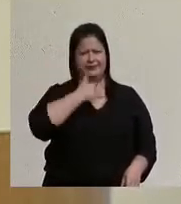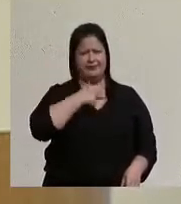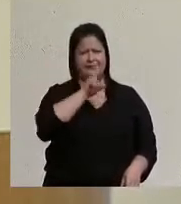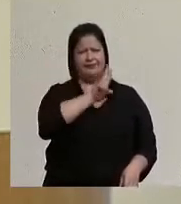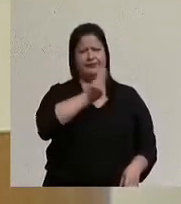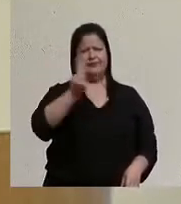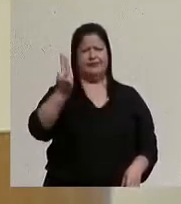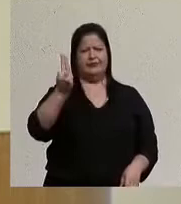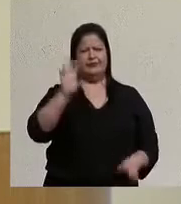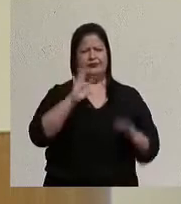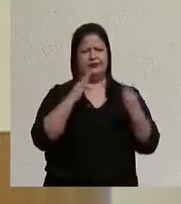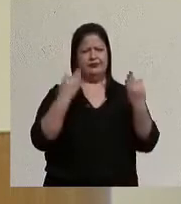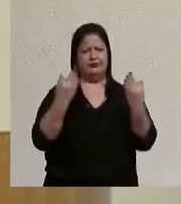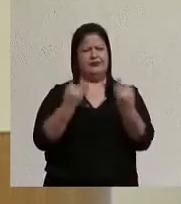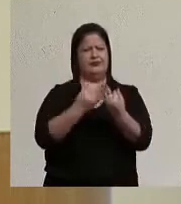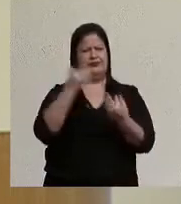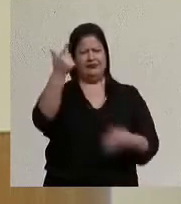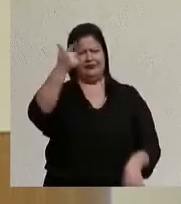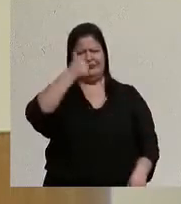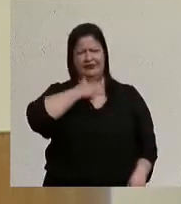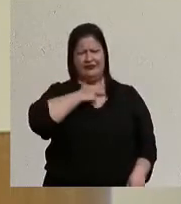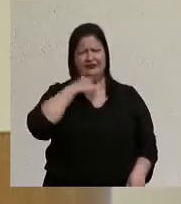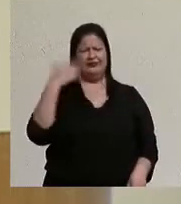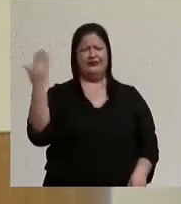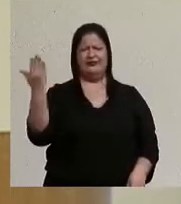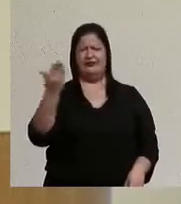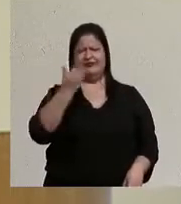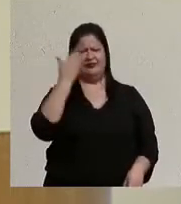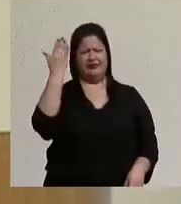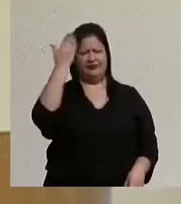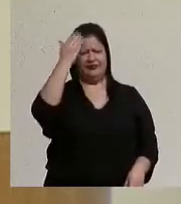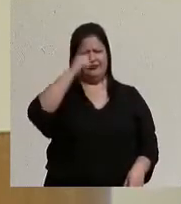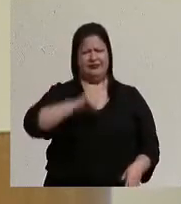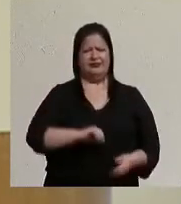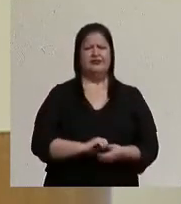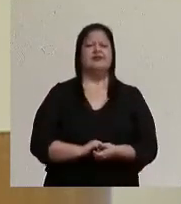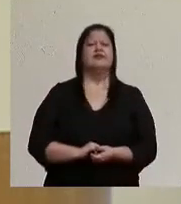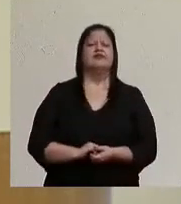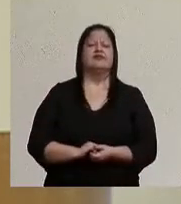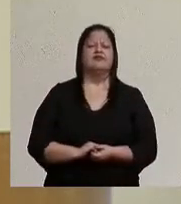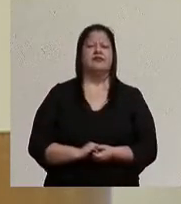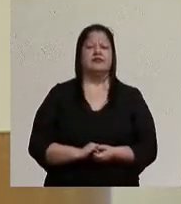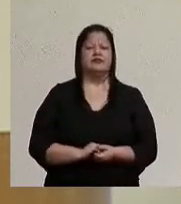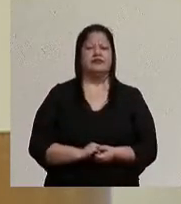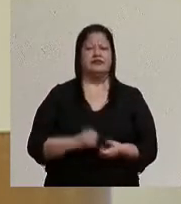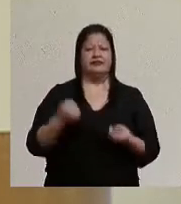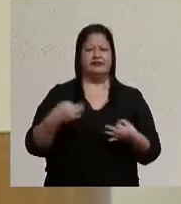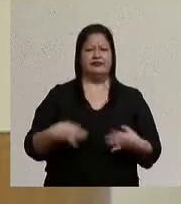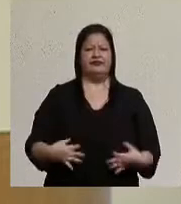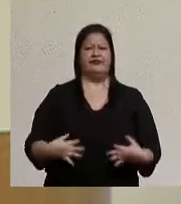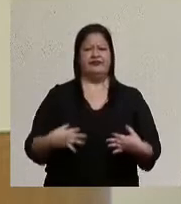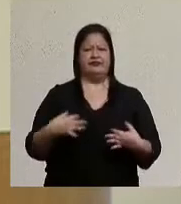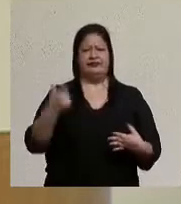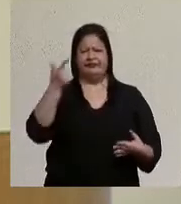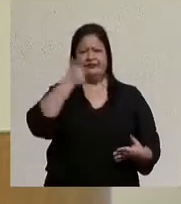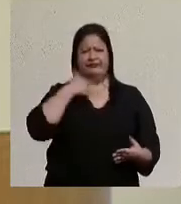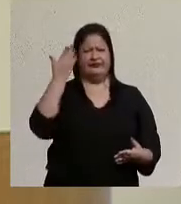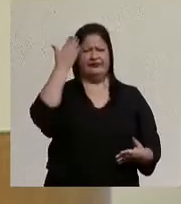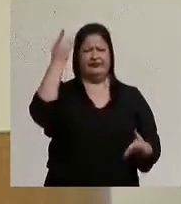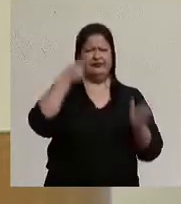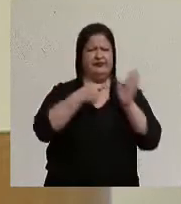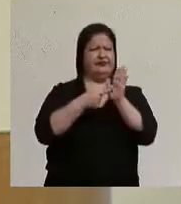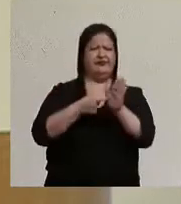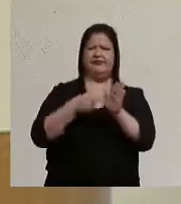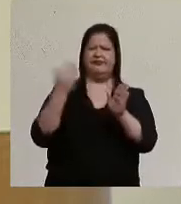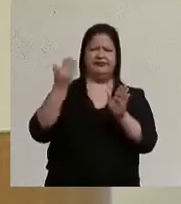usar o nome da família você é horroroso isso é uma coisa muito feia né já já que que tá o